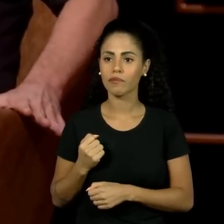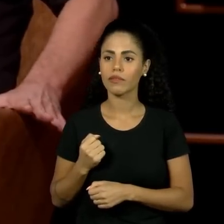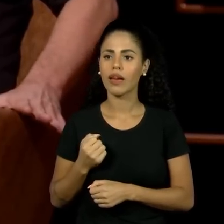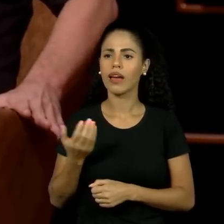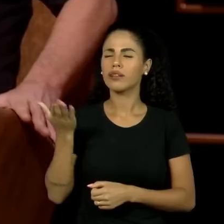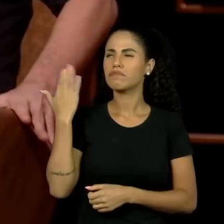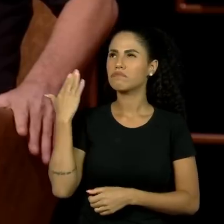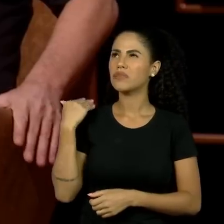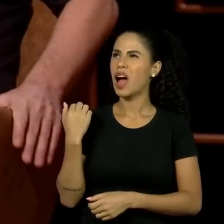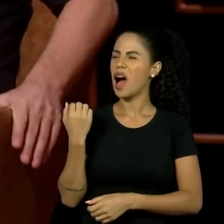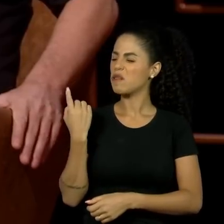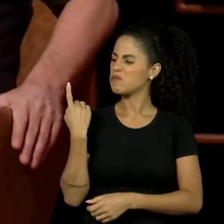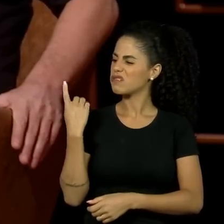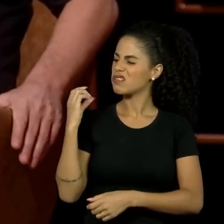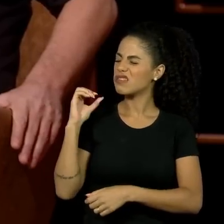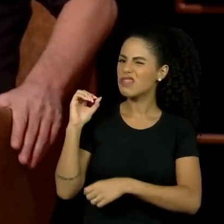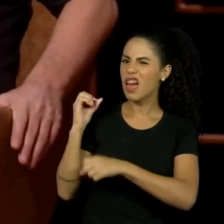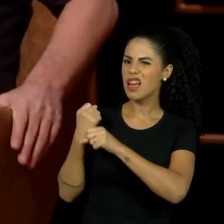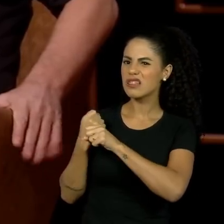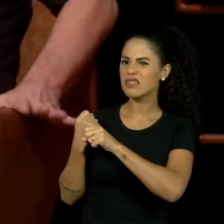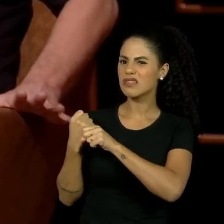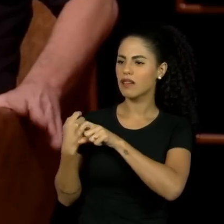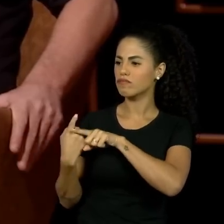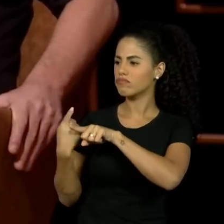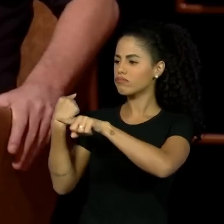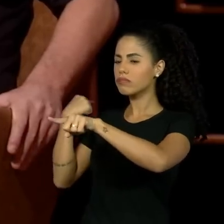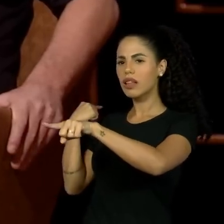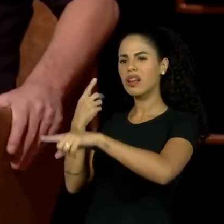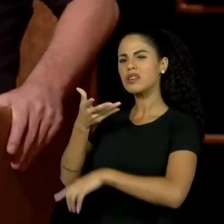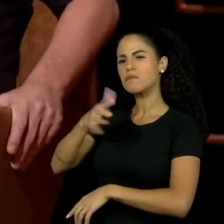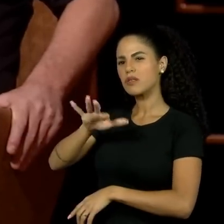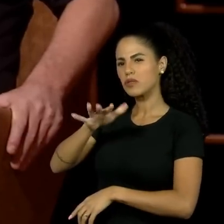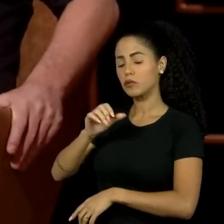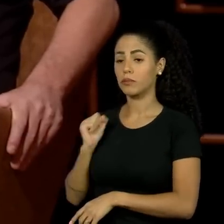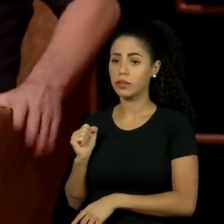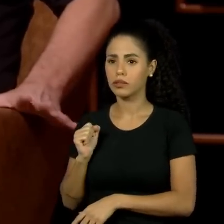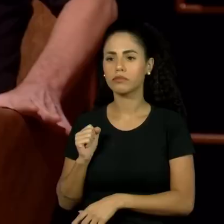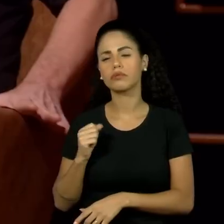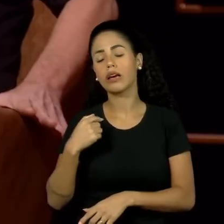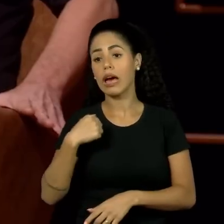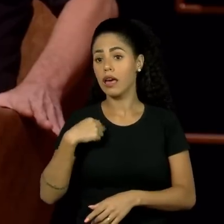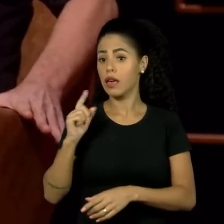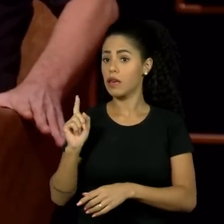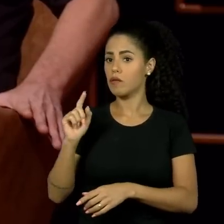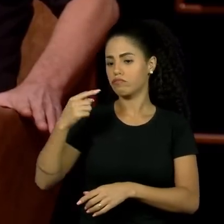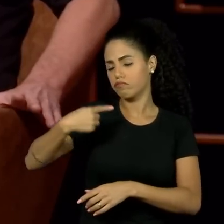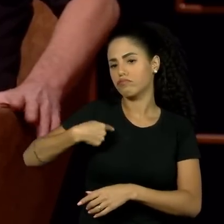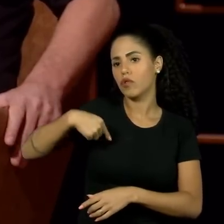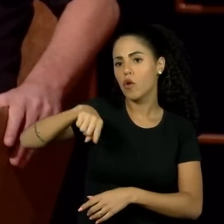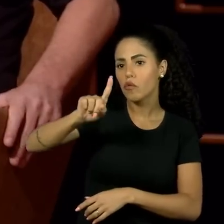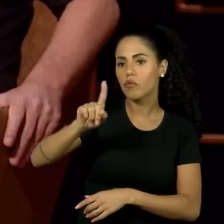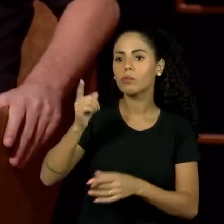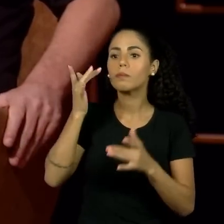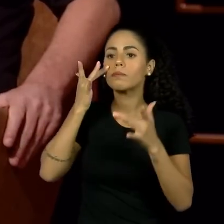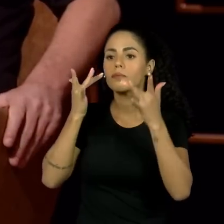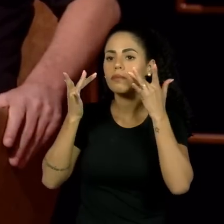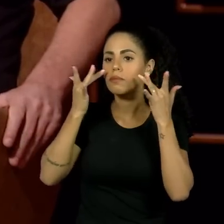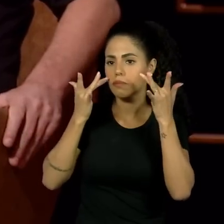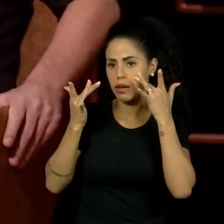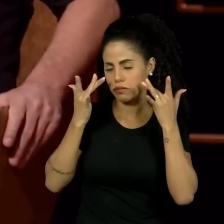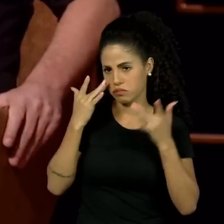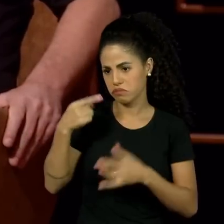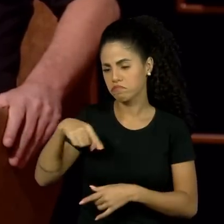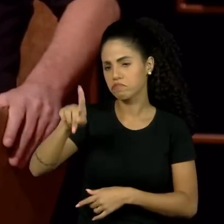Há uns 10 anos atrás, mais ou menos, por aí, eu fui fazer uma peça de